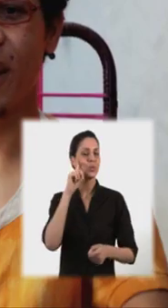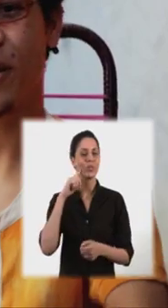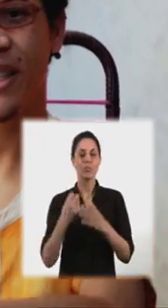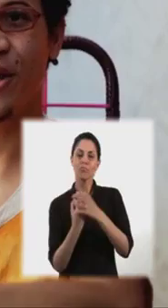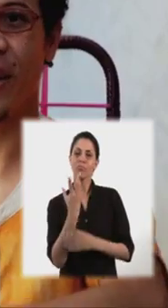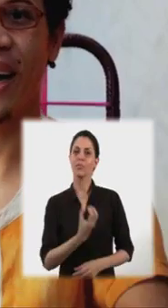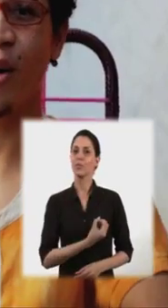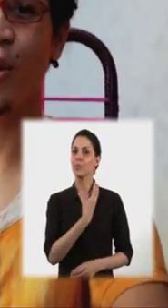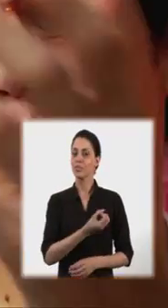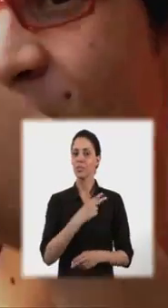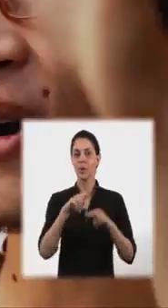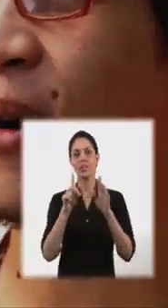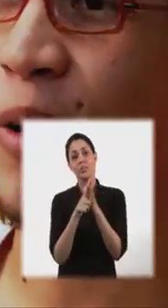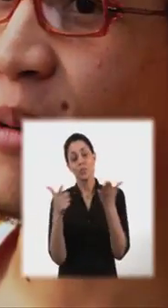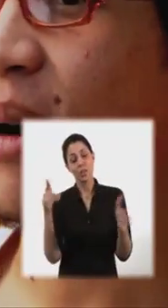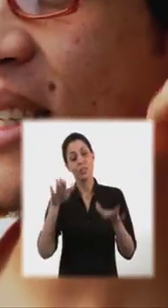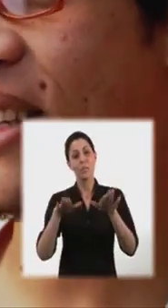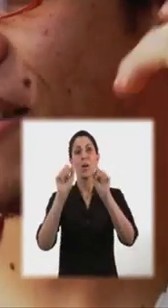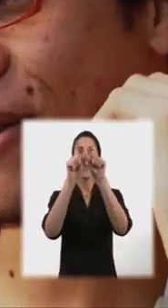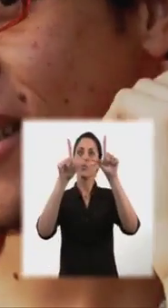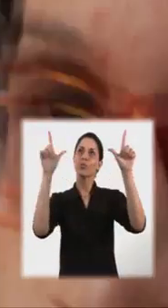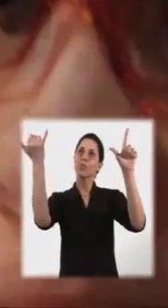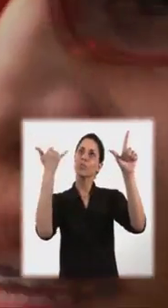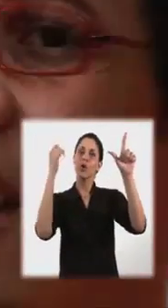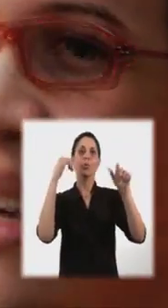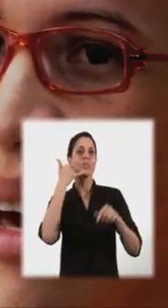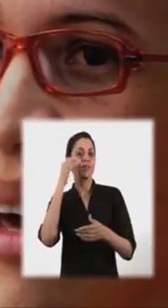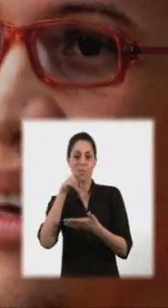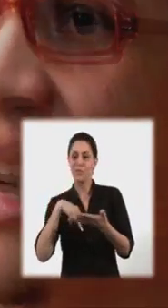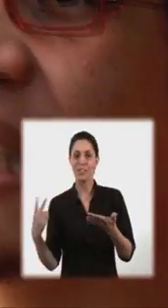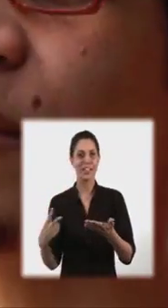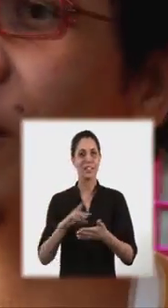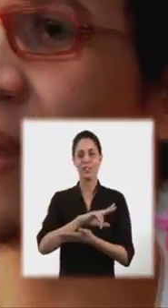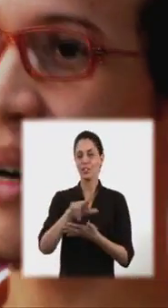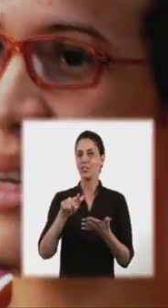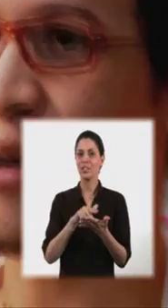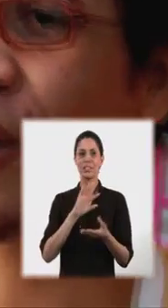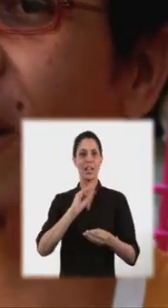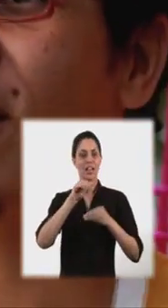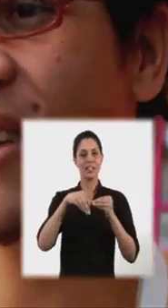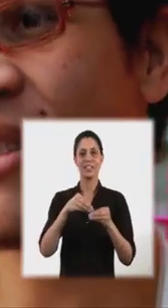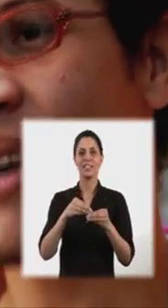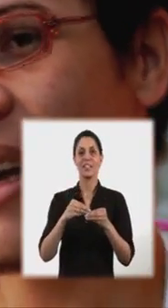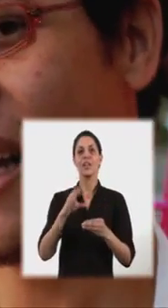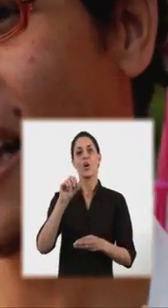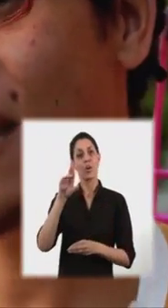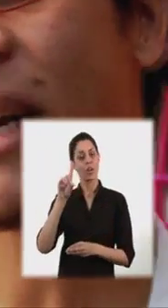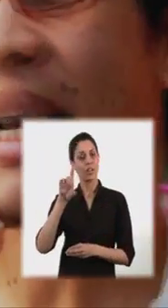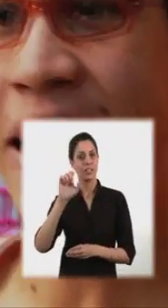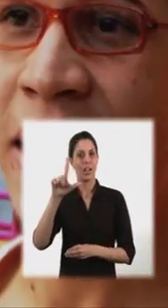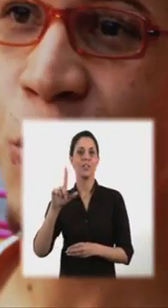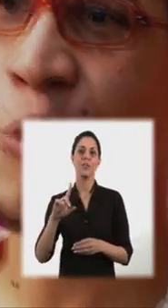disso. A notícia do jornal, do outdoor, a lista telefônica. Eu acho que iria enriquecer muito a literatura de cordel fazendo